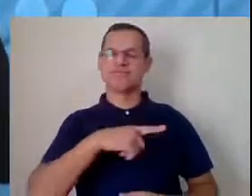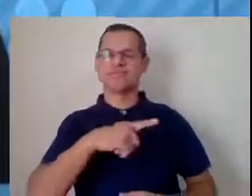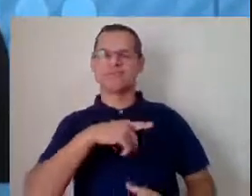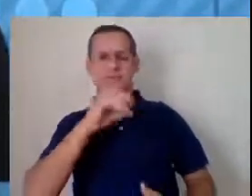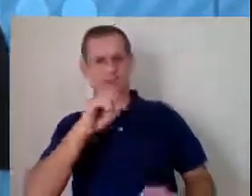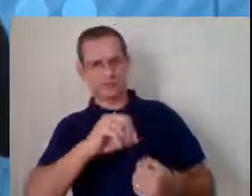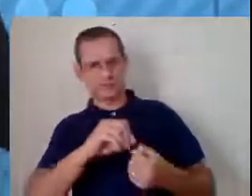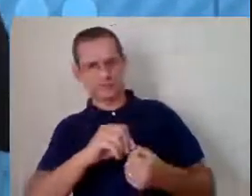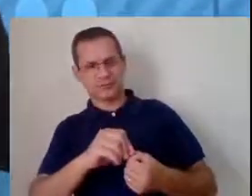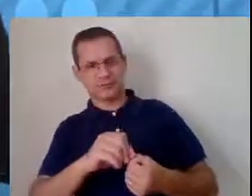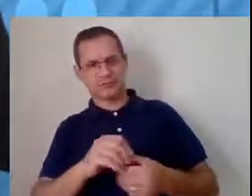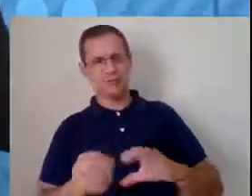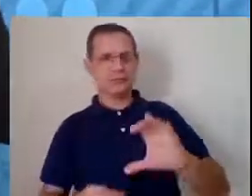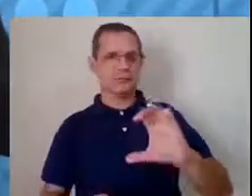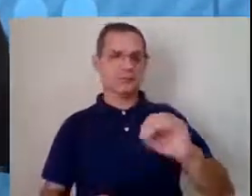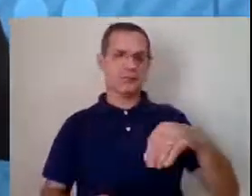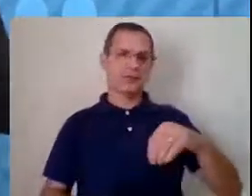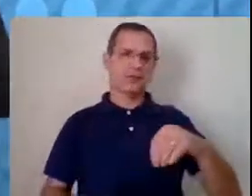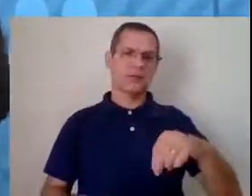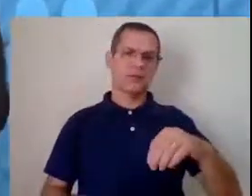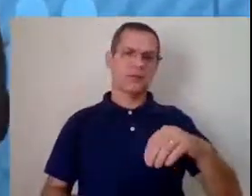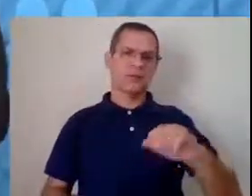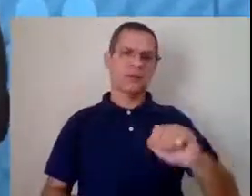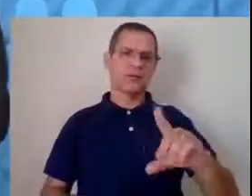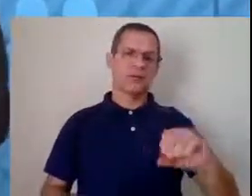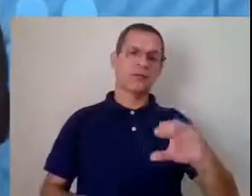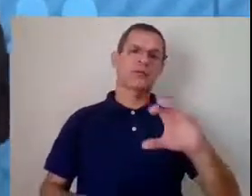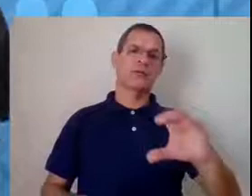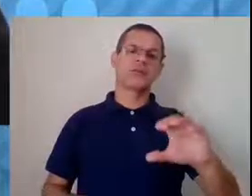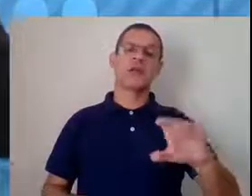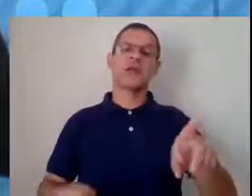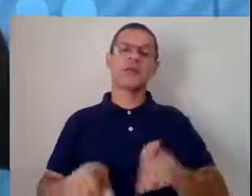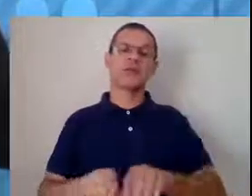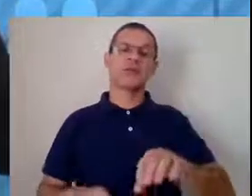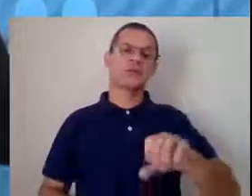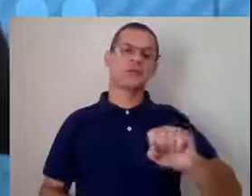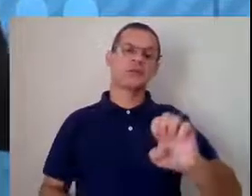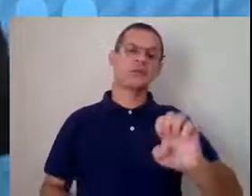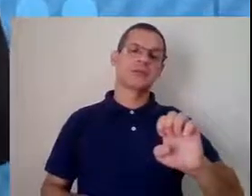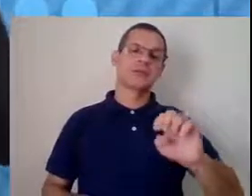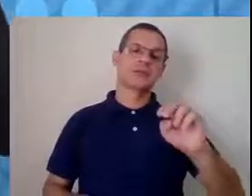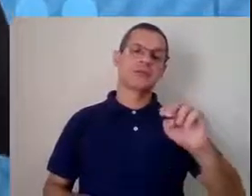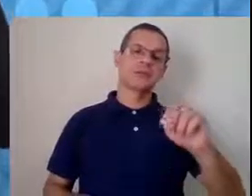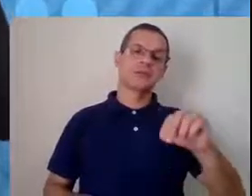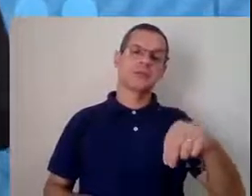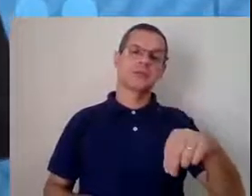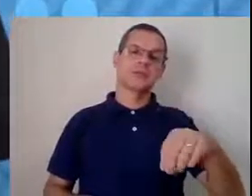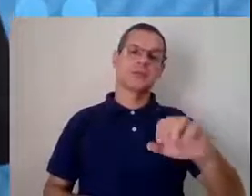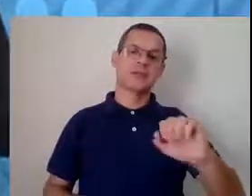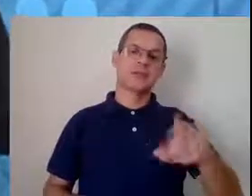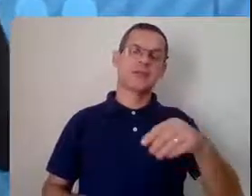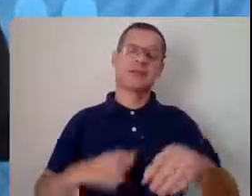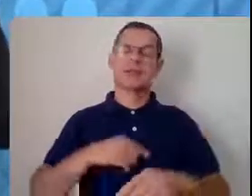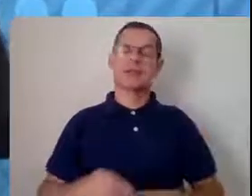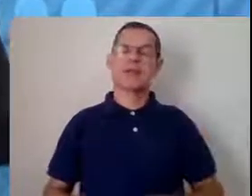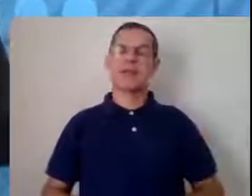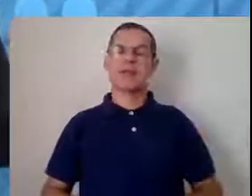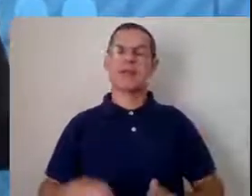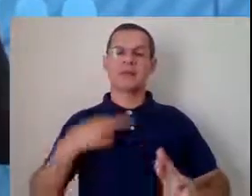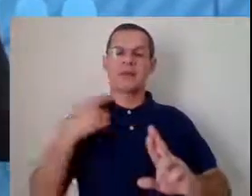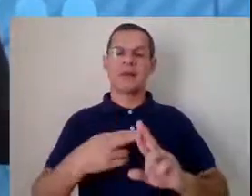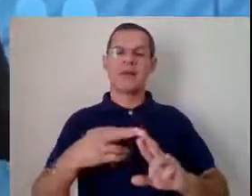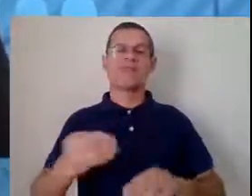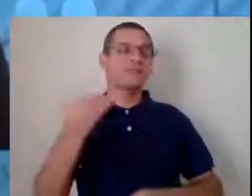que fazer um comando se, então, se não, você tem que dar as referências claras. O que